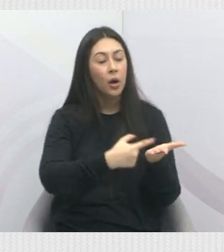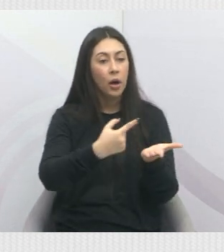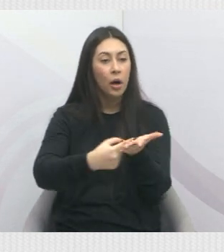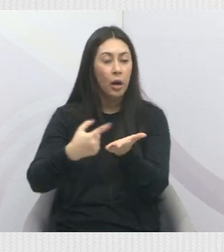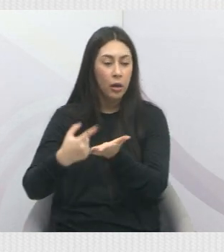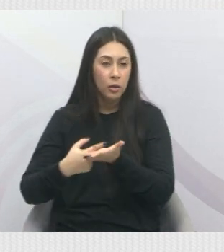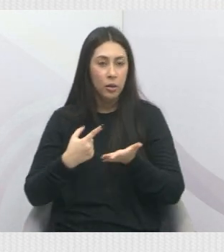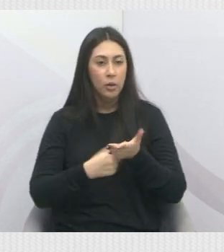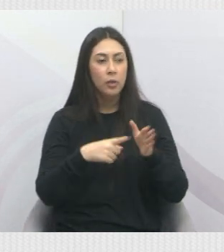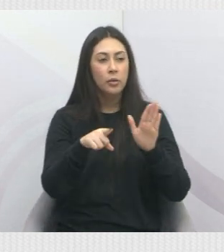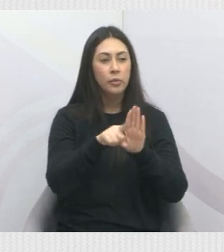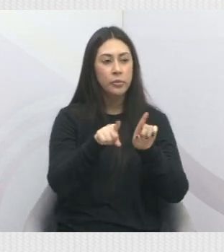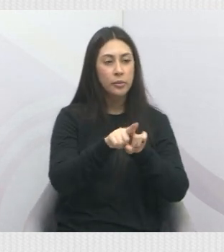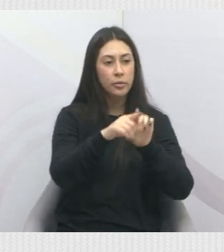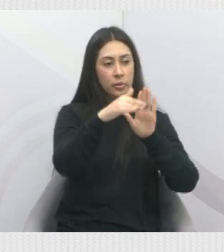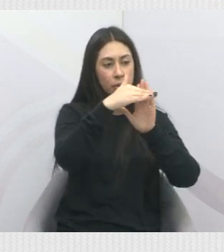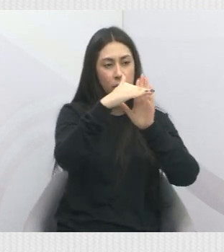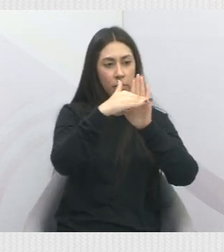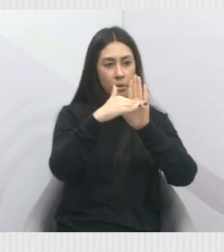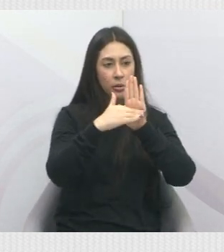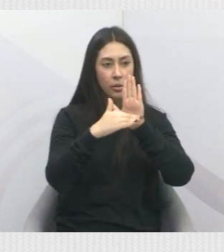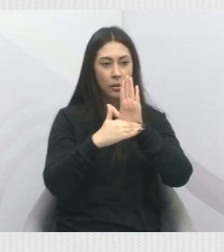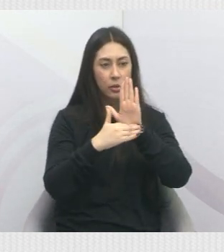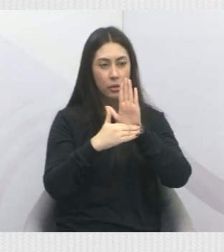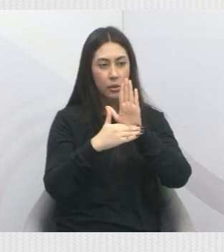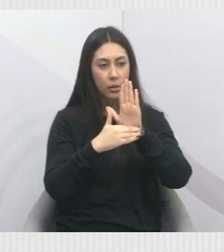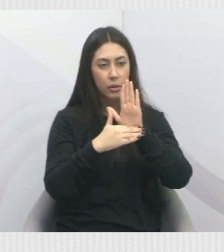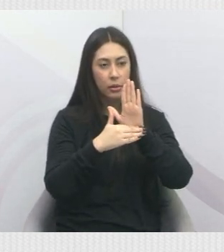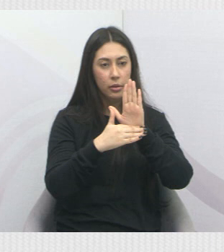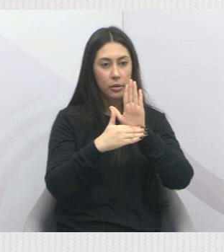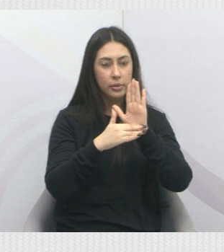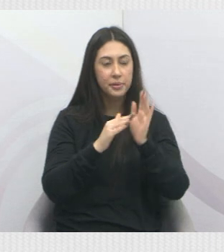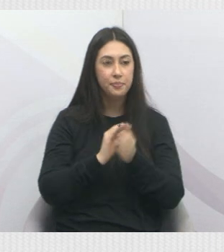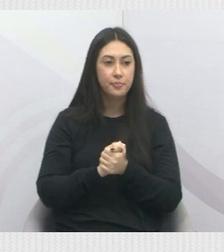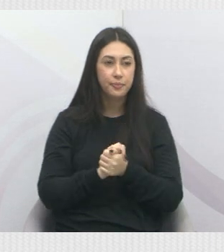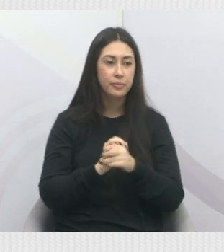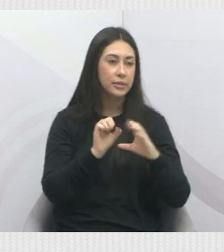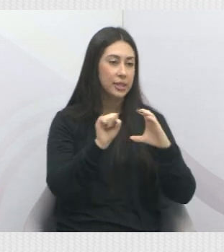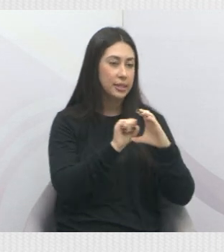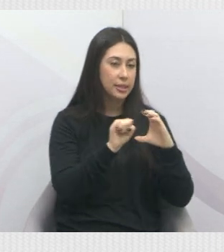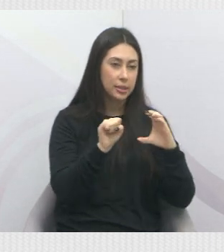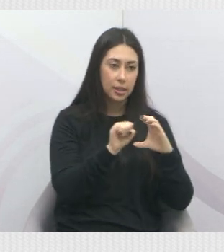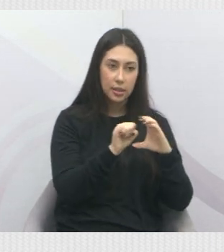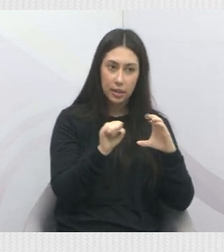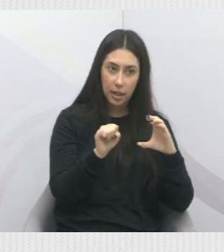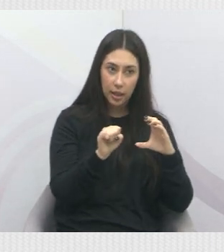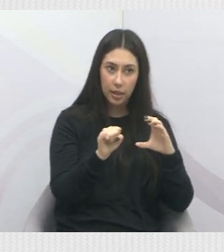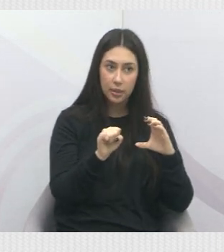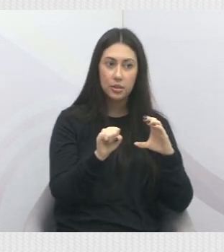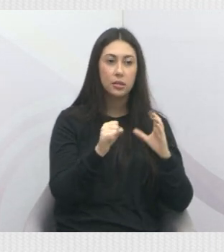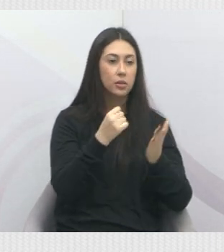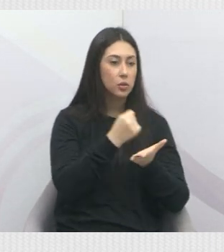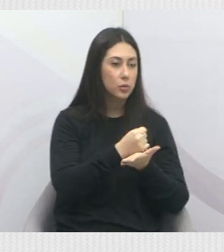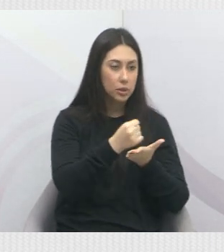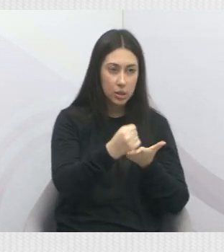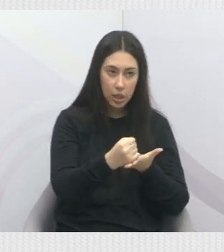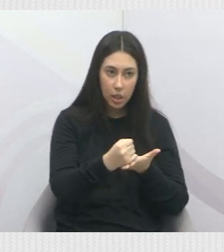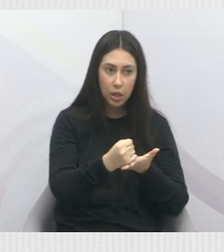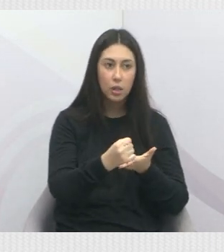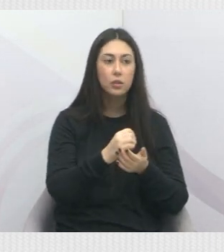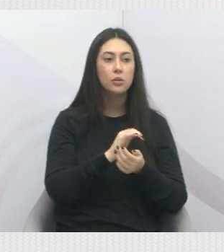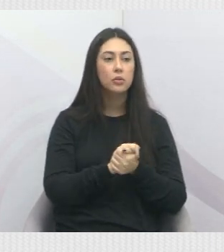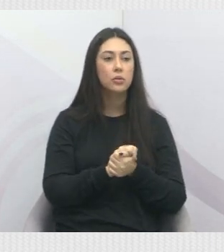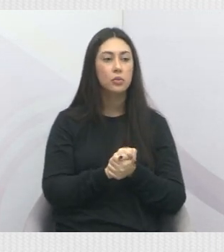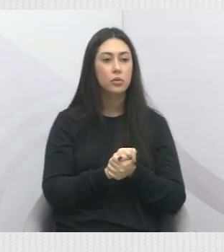distribuídos conforme o prestador. Então, Santa Casa de Misericórdia, convênio, Santa Casa